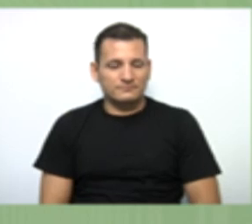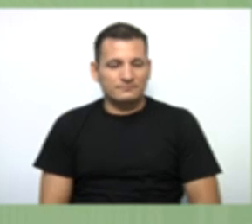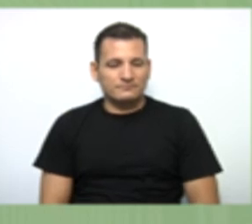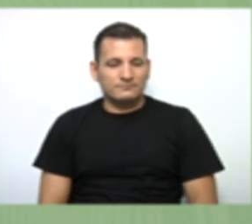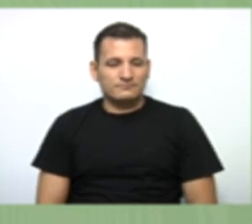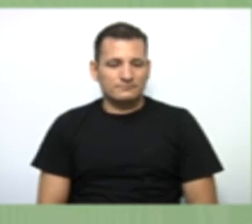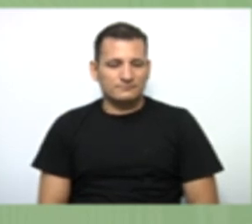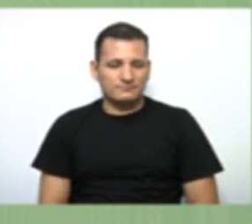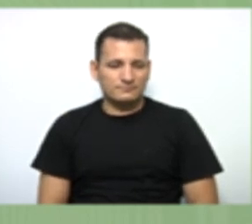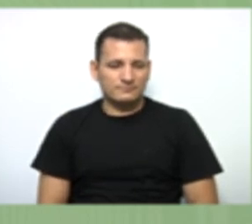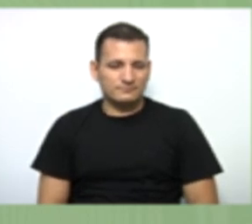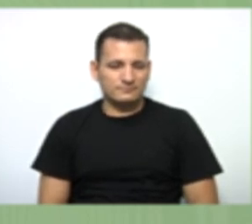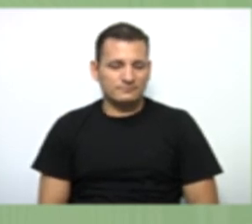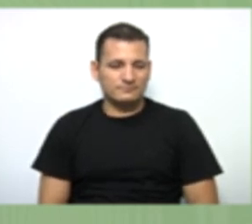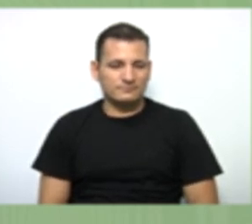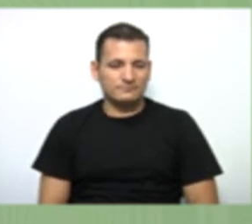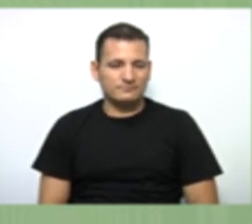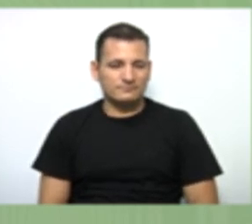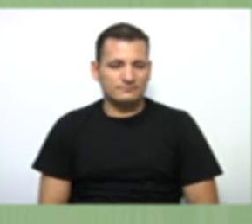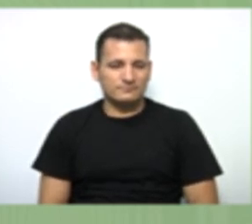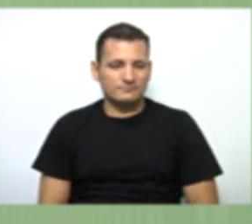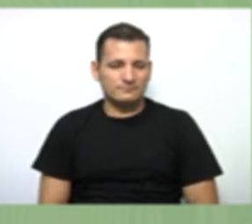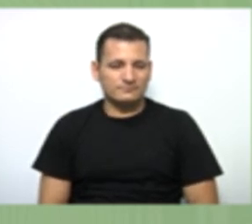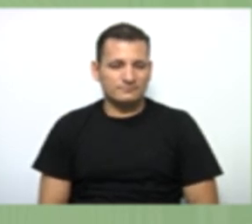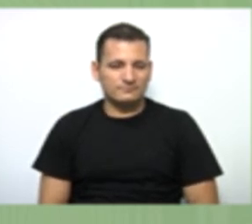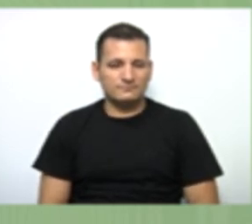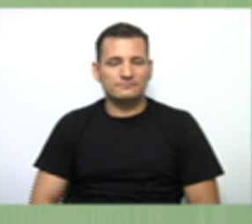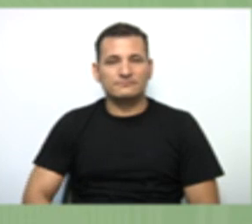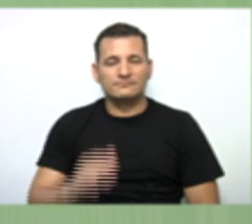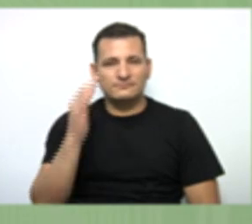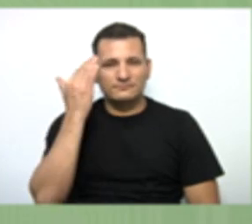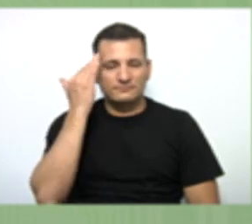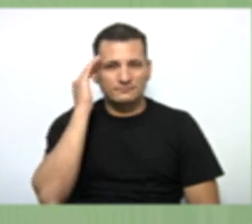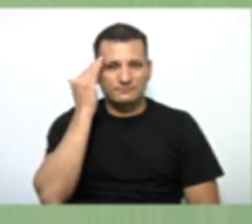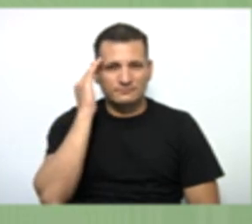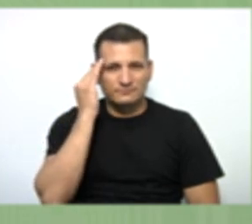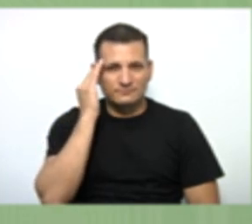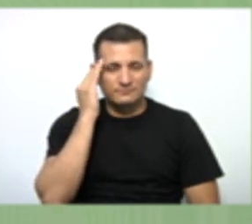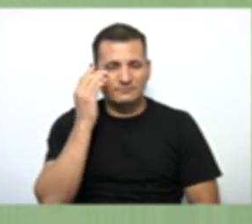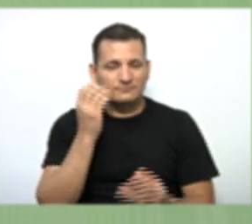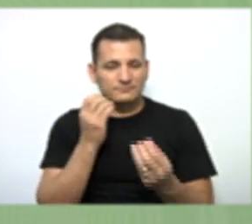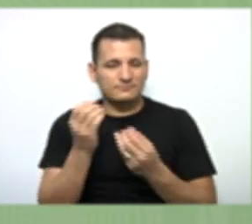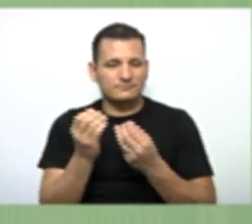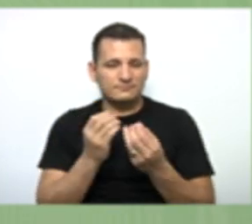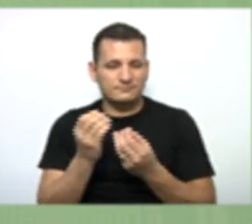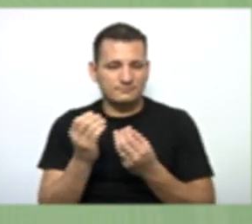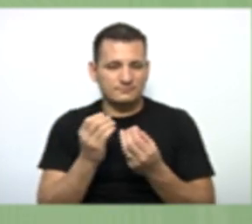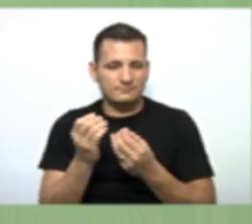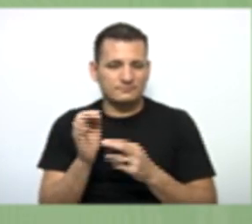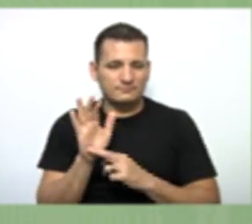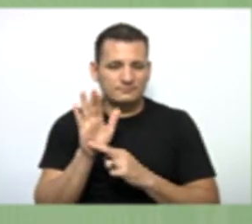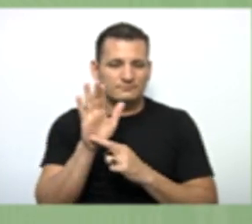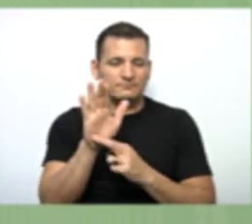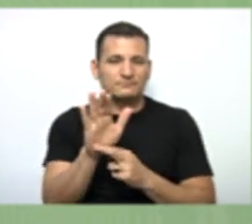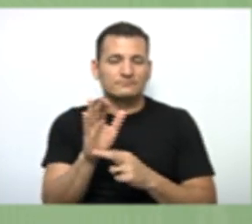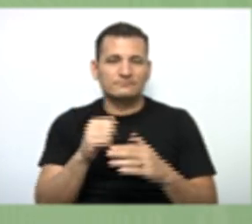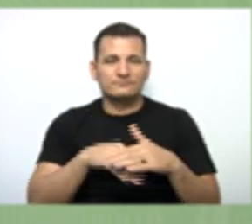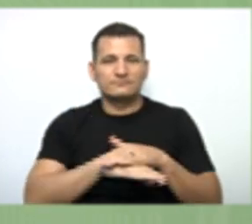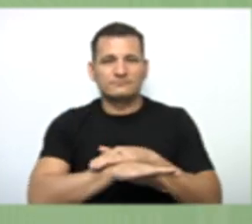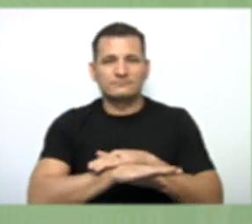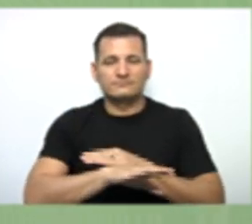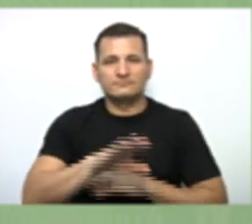ponteiro, caneta, vamos lá. É compreender a forma de apresentação e armazenamento de dados